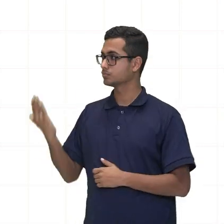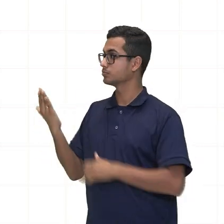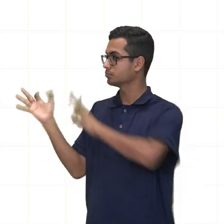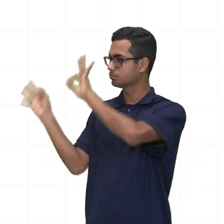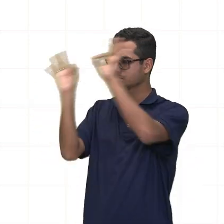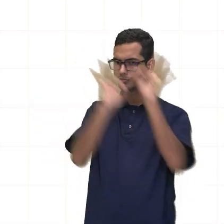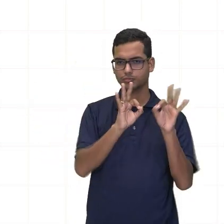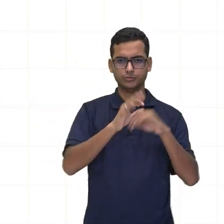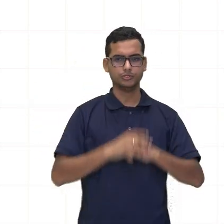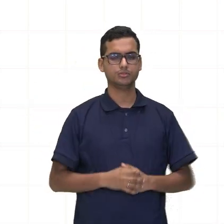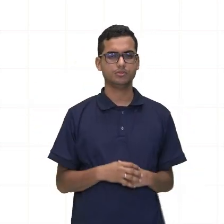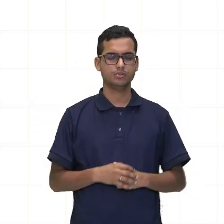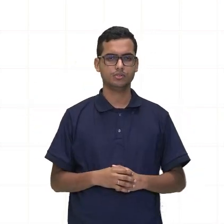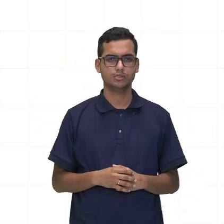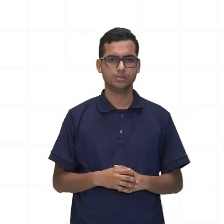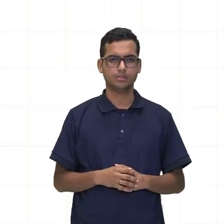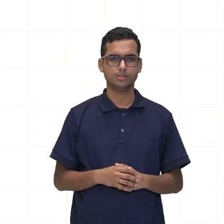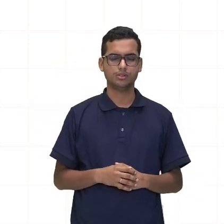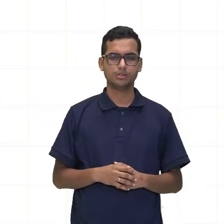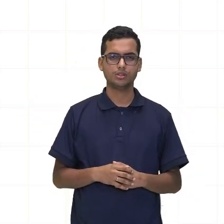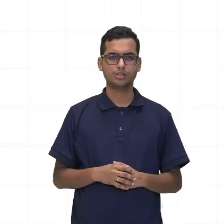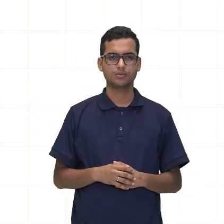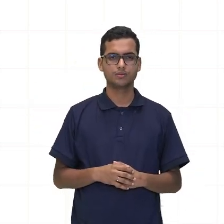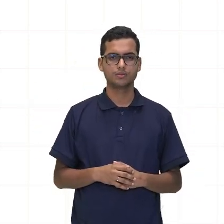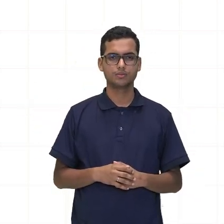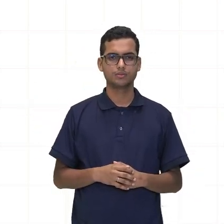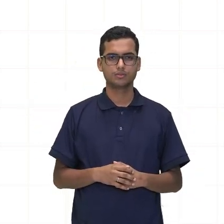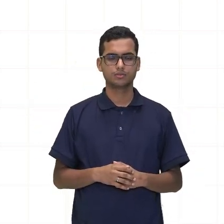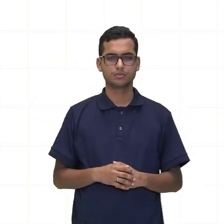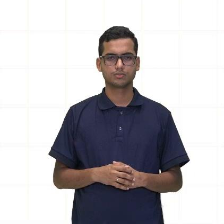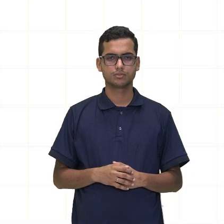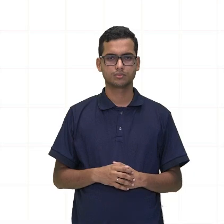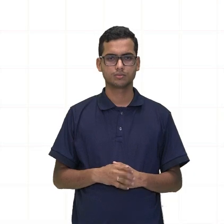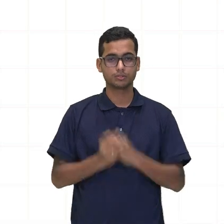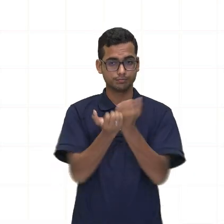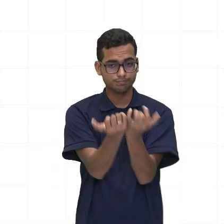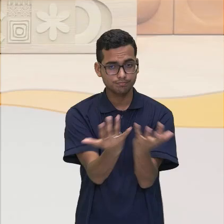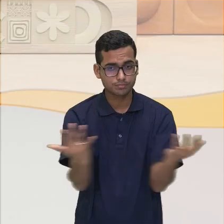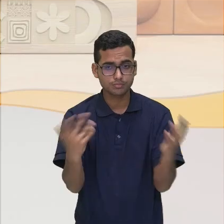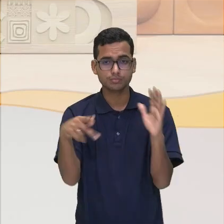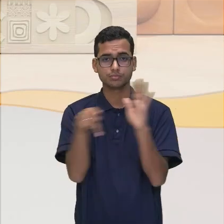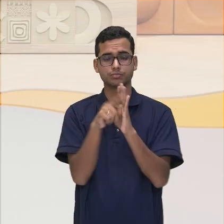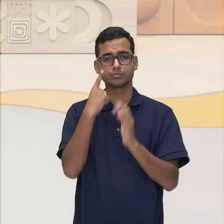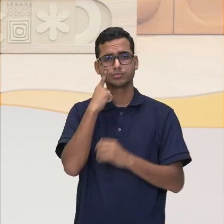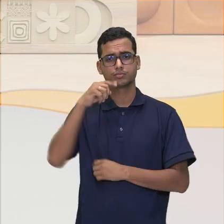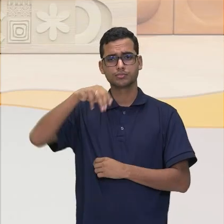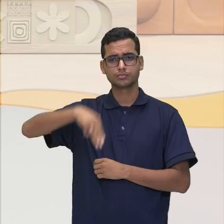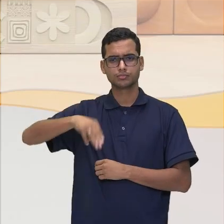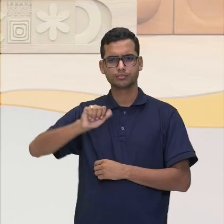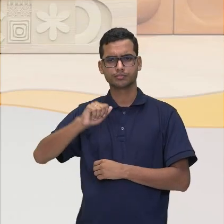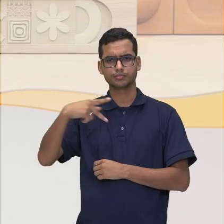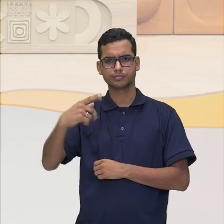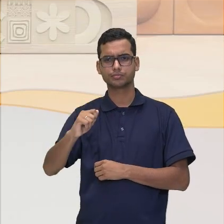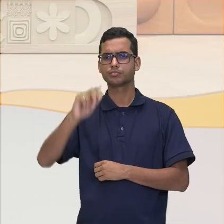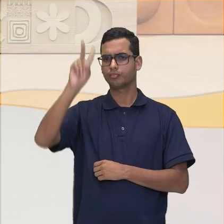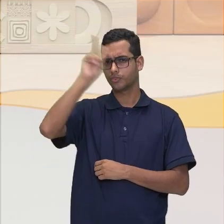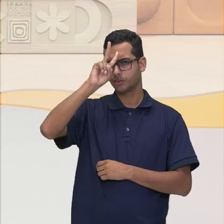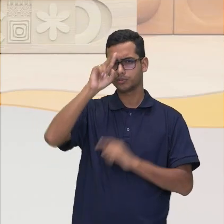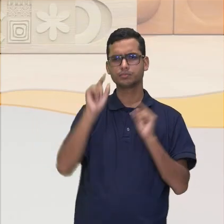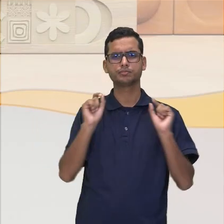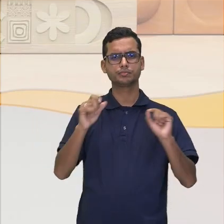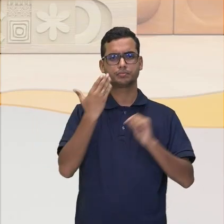dessa vegetação. E aí a gente vai observar agora no mapa, olha. Lembrando que